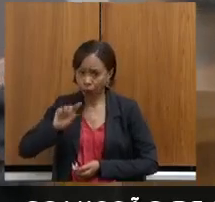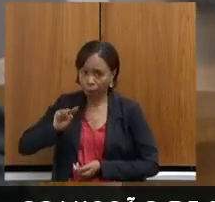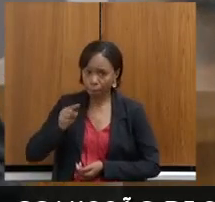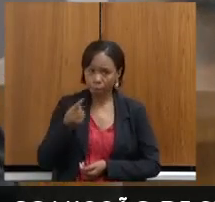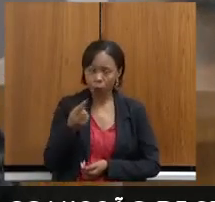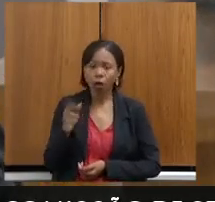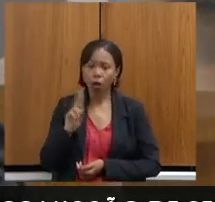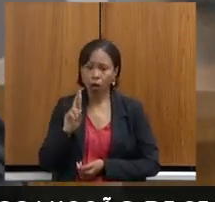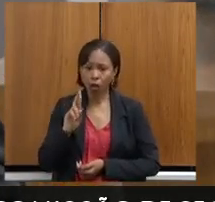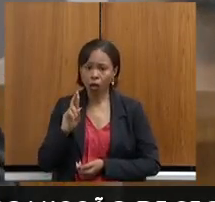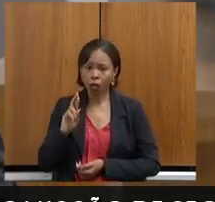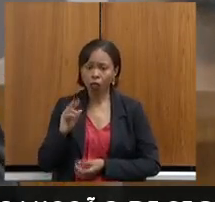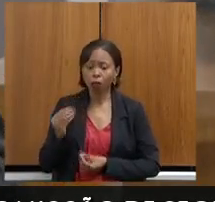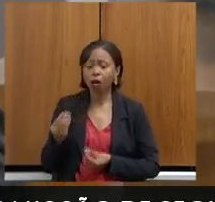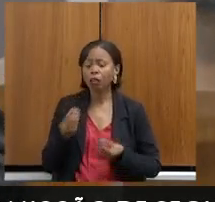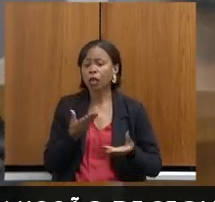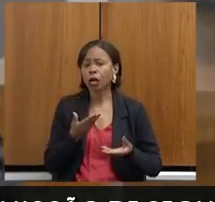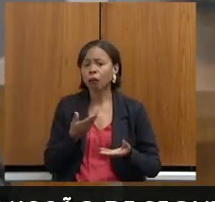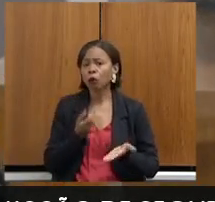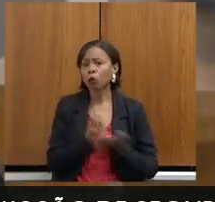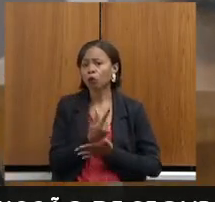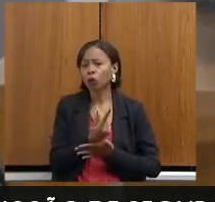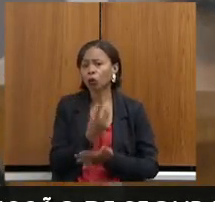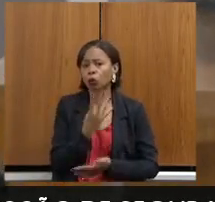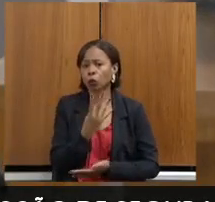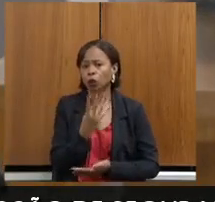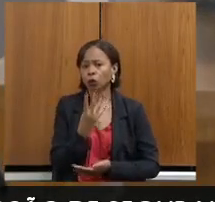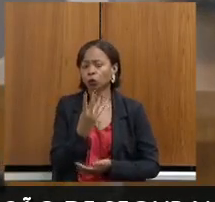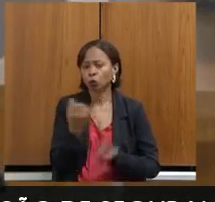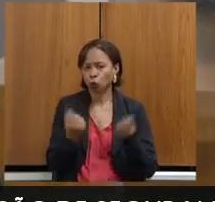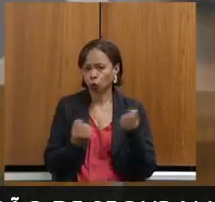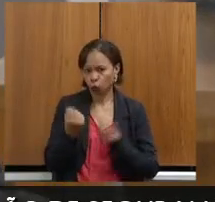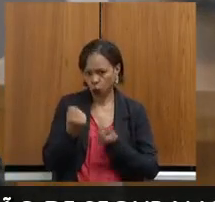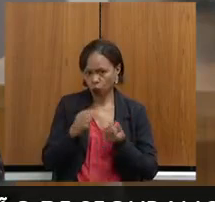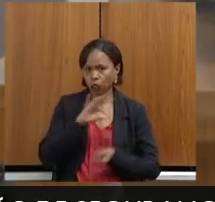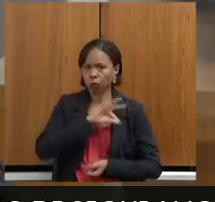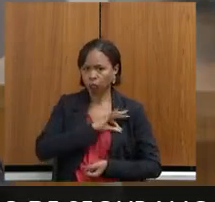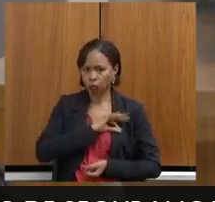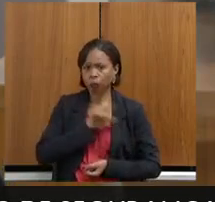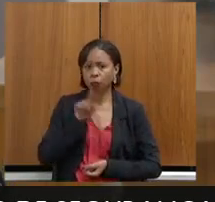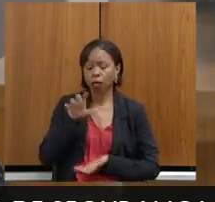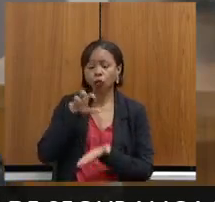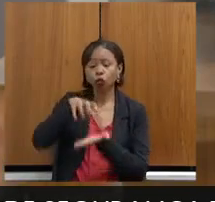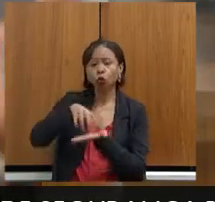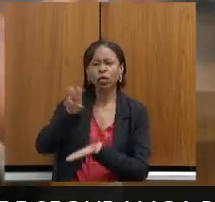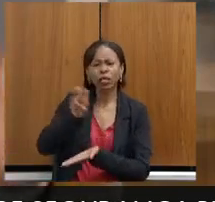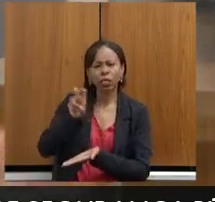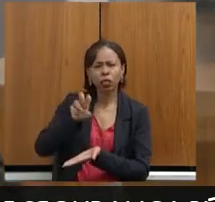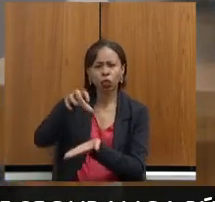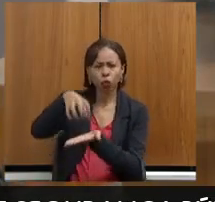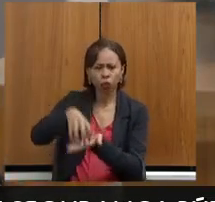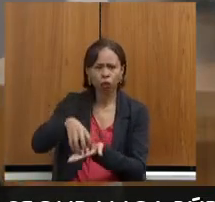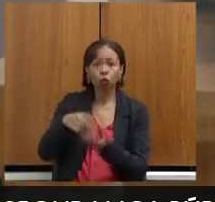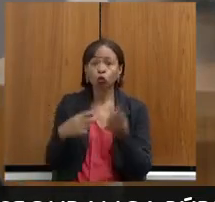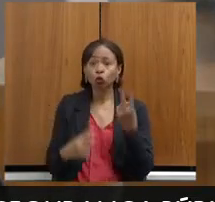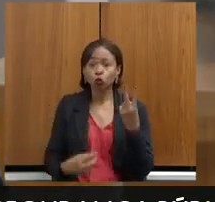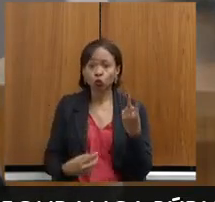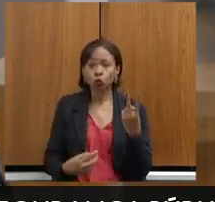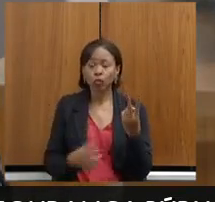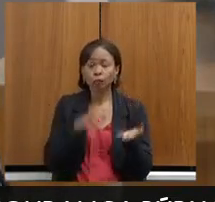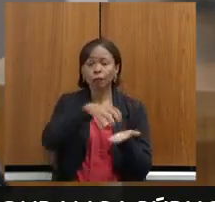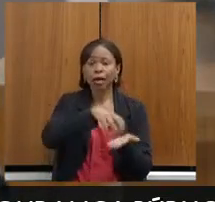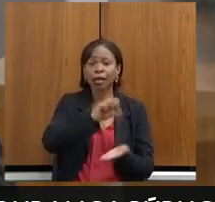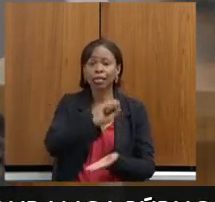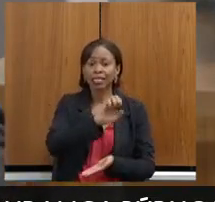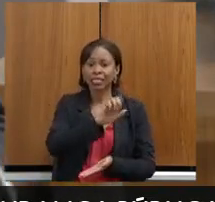para aquisição de quatro viaturas é o quinto departamento seria duas para sede do da